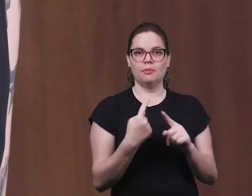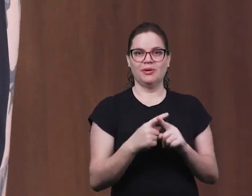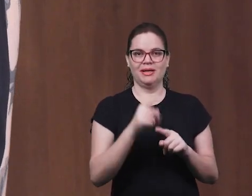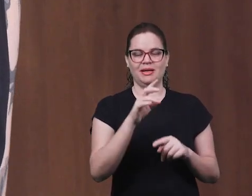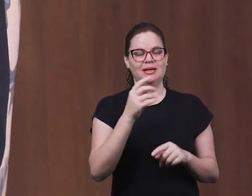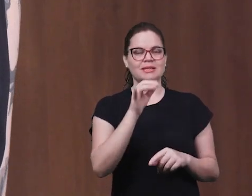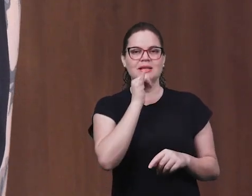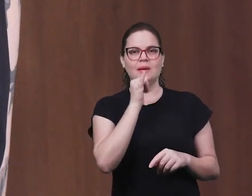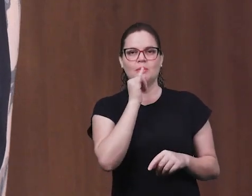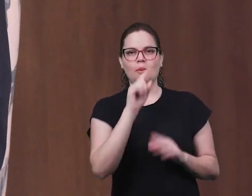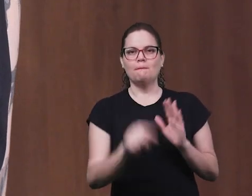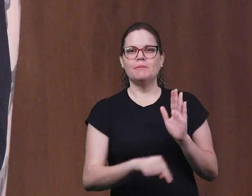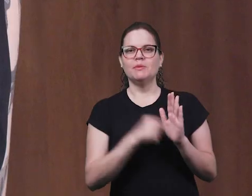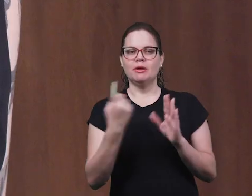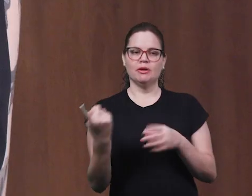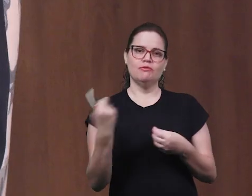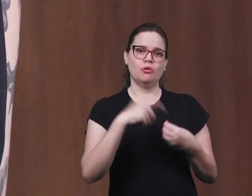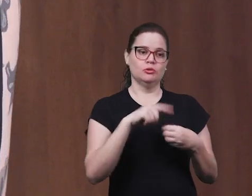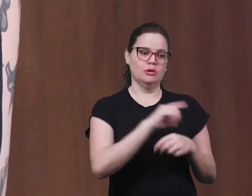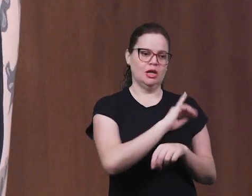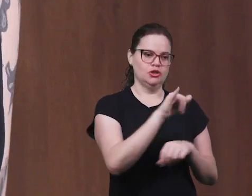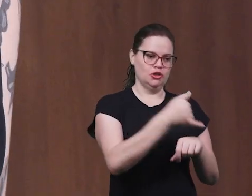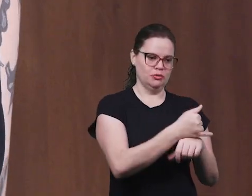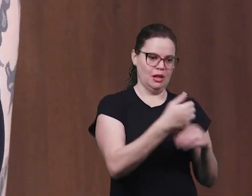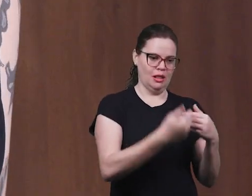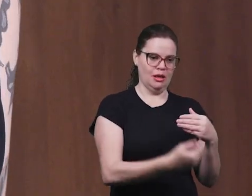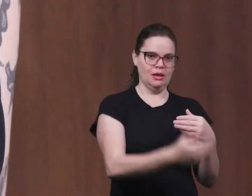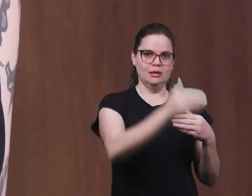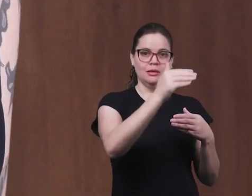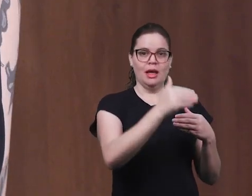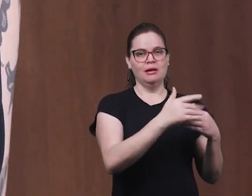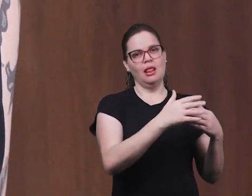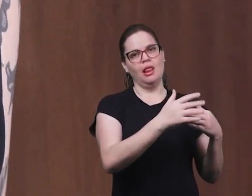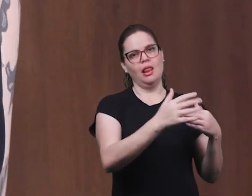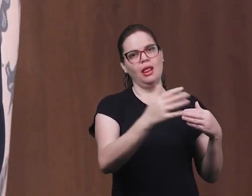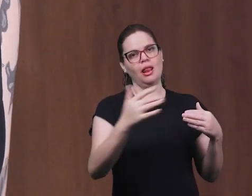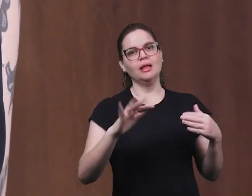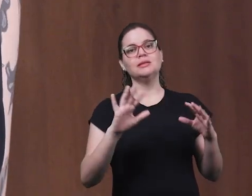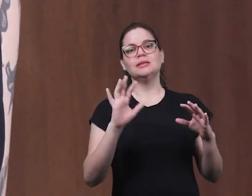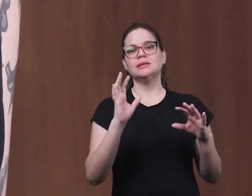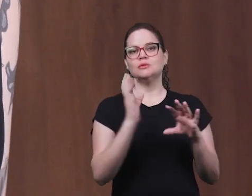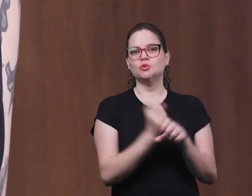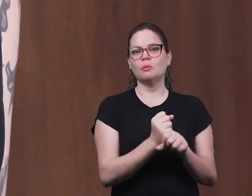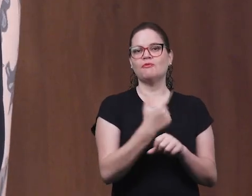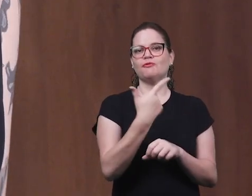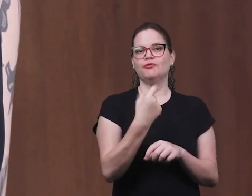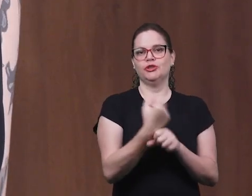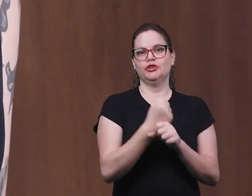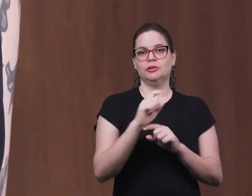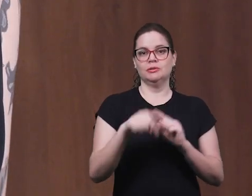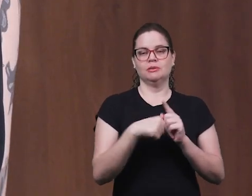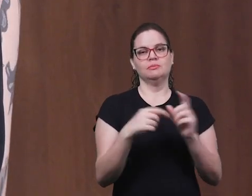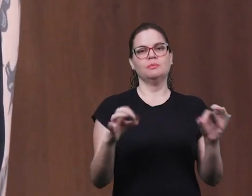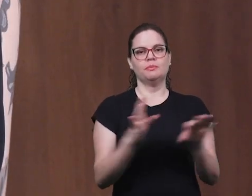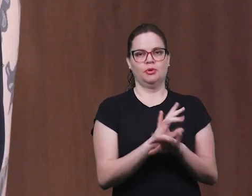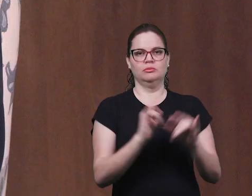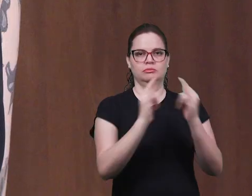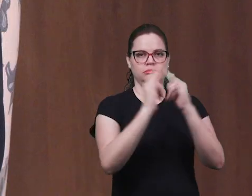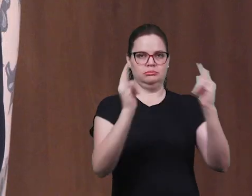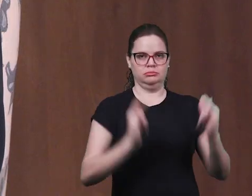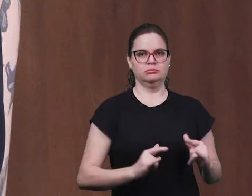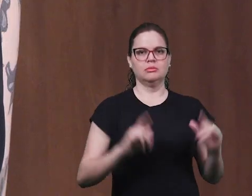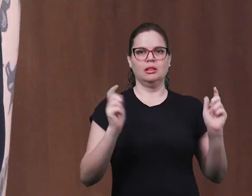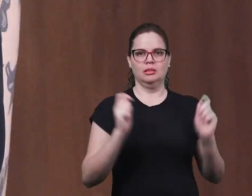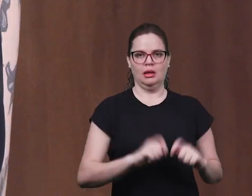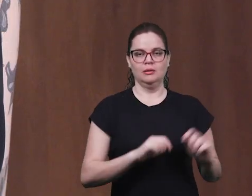primeiros que retornaram. Então, ali, com a ordem de Ciro, dá-se o retorno a Jerusalém.